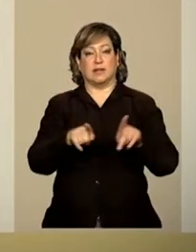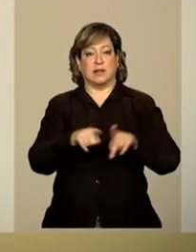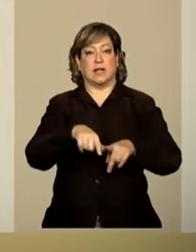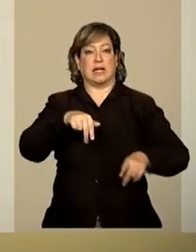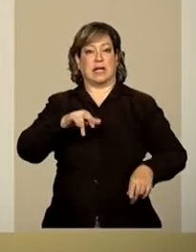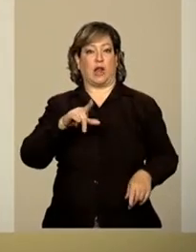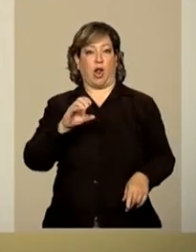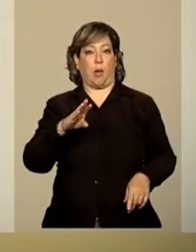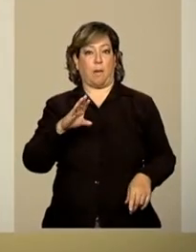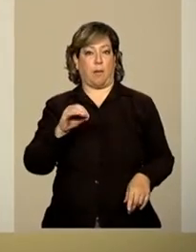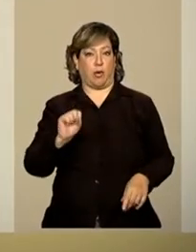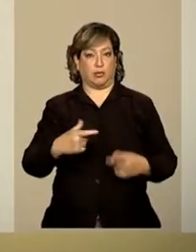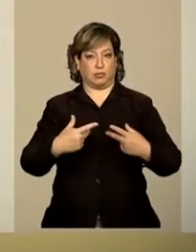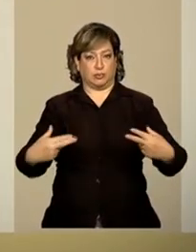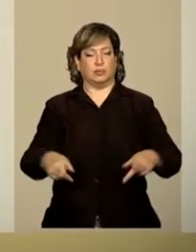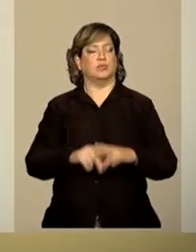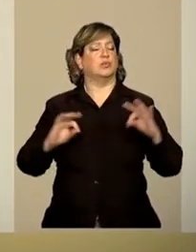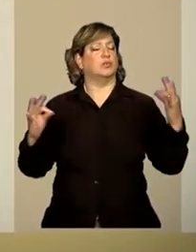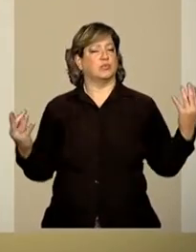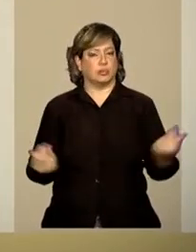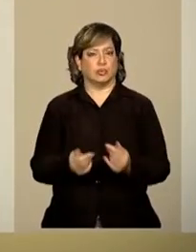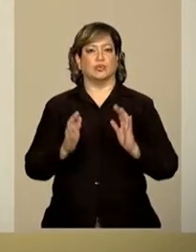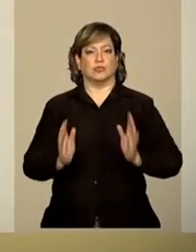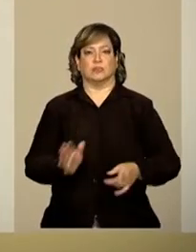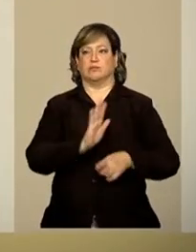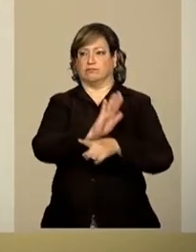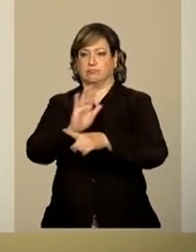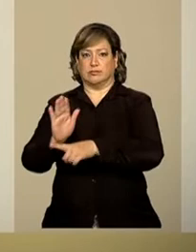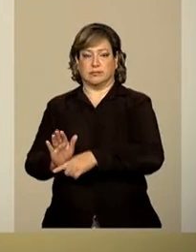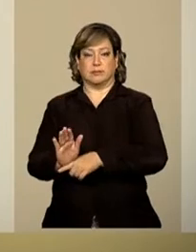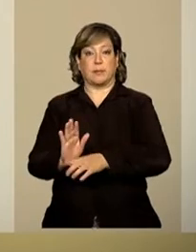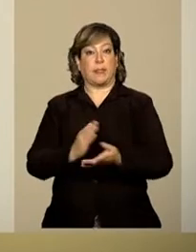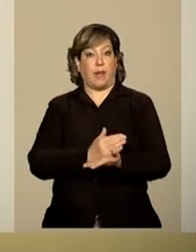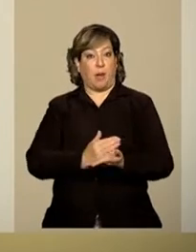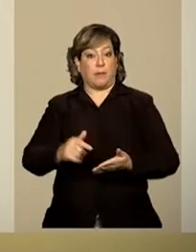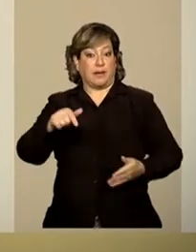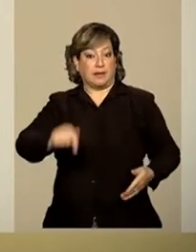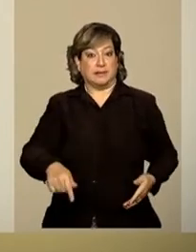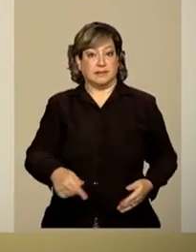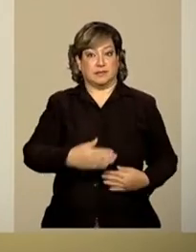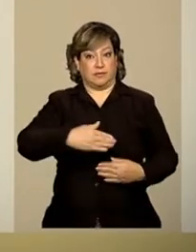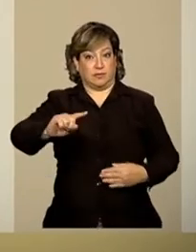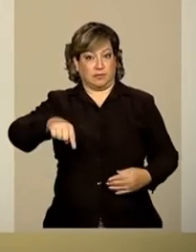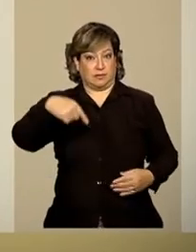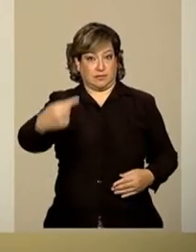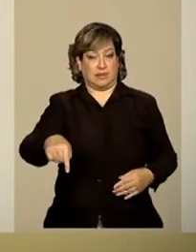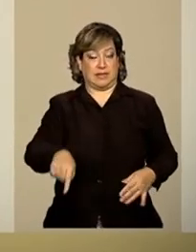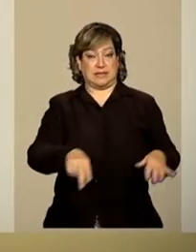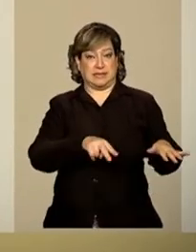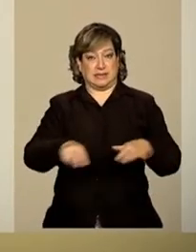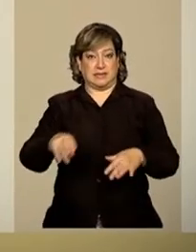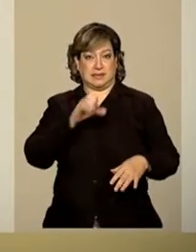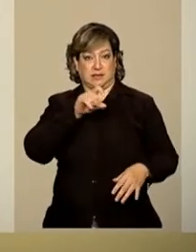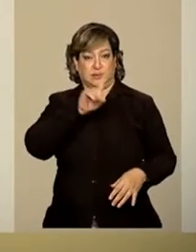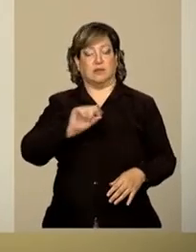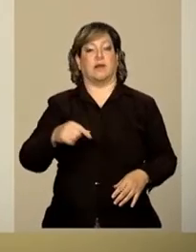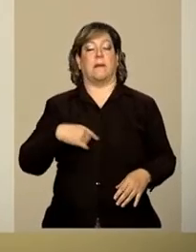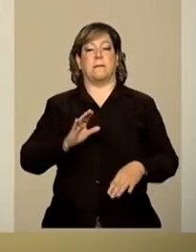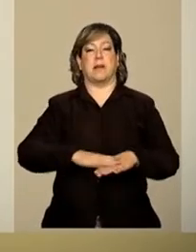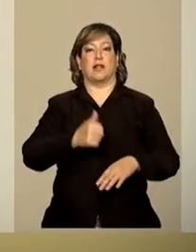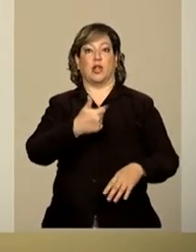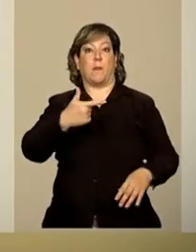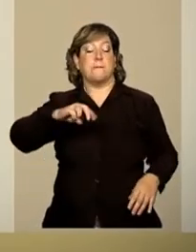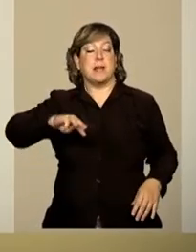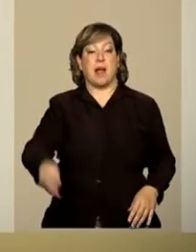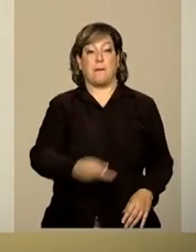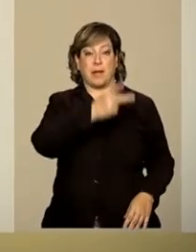nossa população quilombola a partir do final dessa semana Luciano são mais de 12 milhões de pessoas que serão